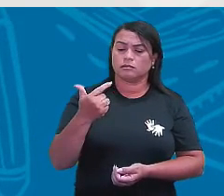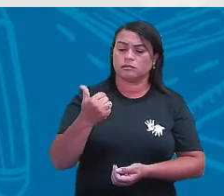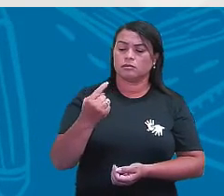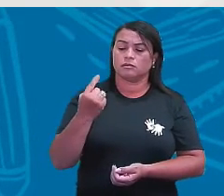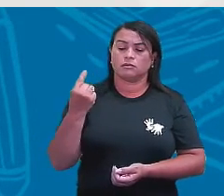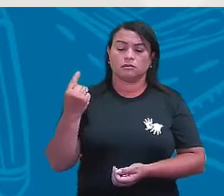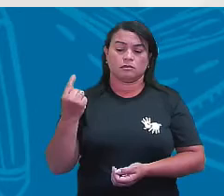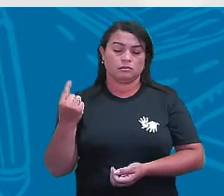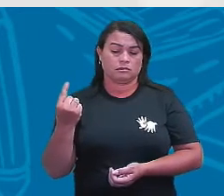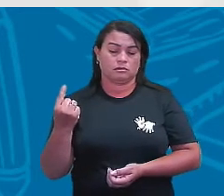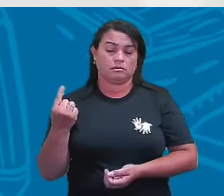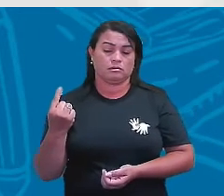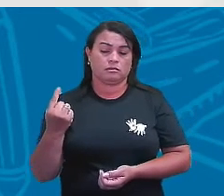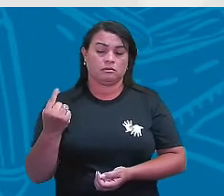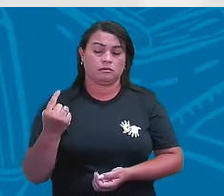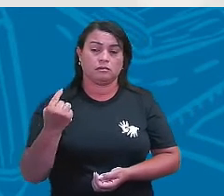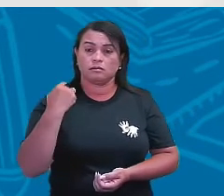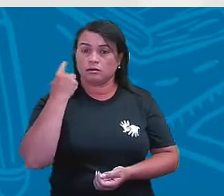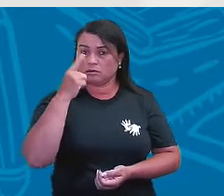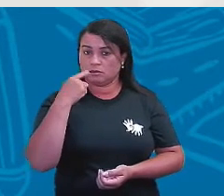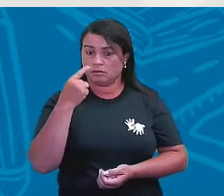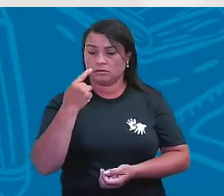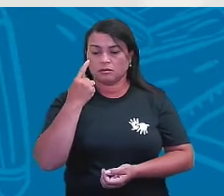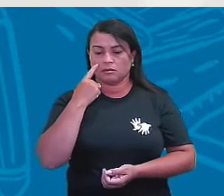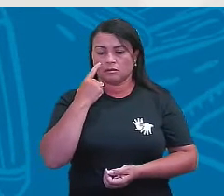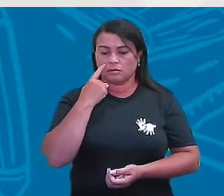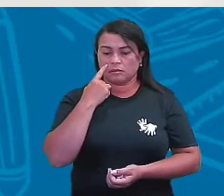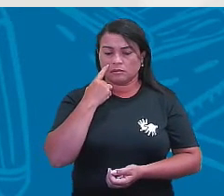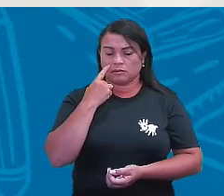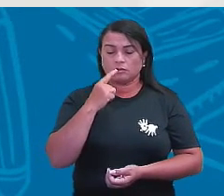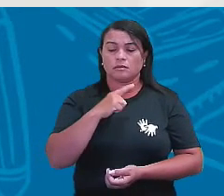1 do relógio, há 5